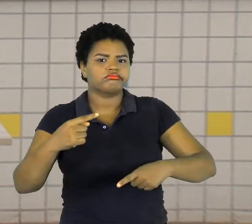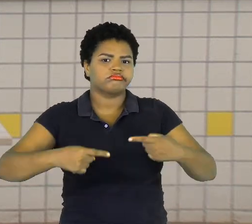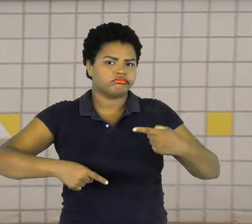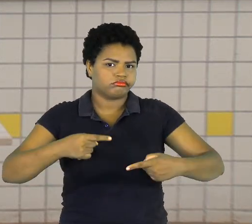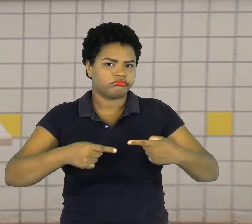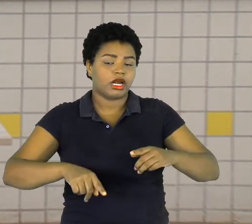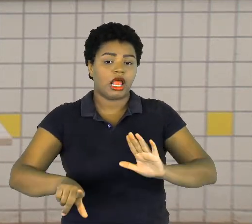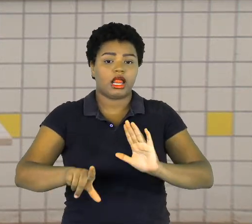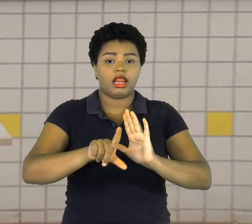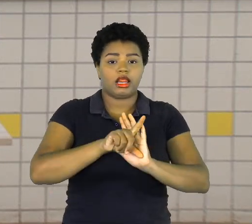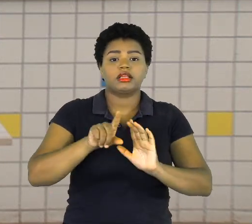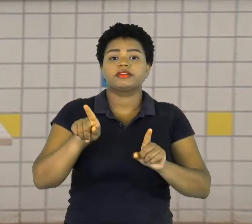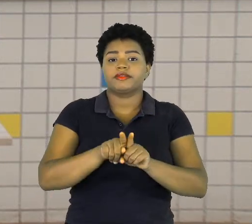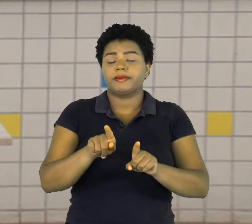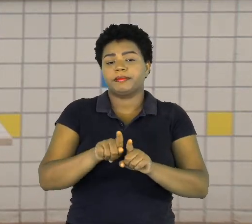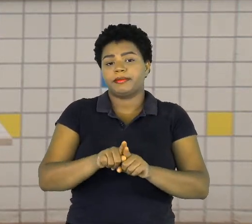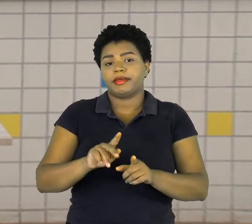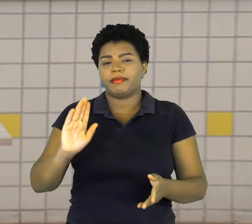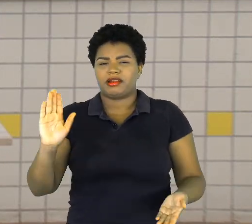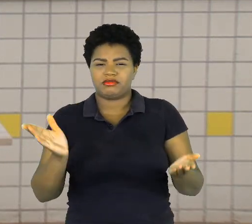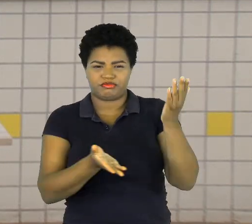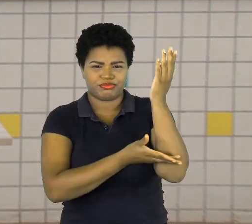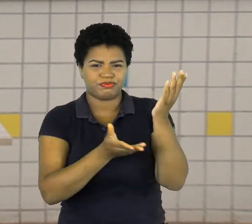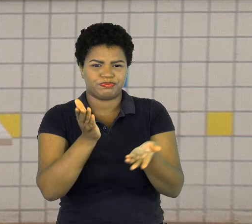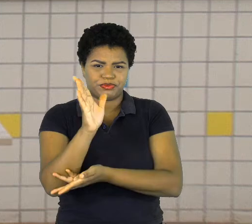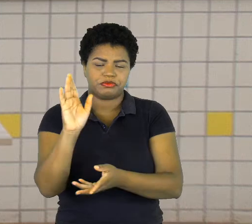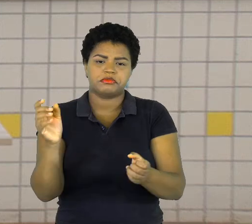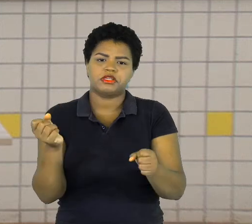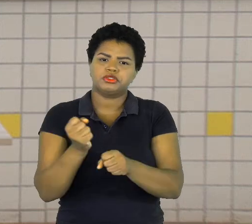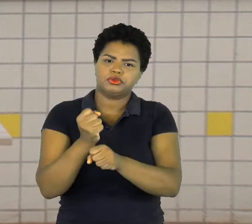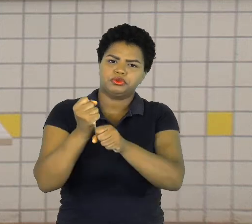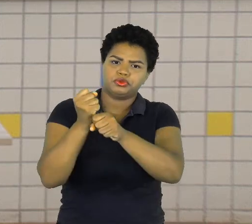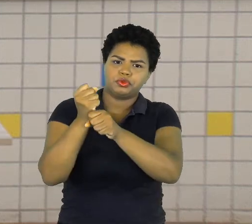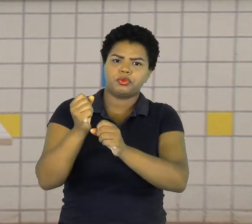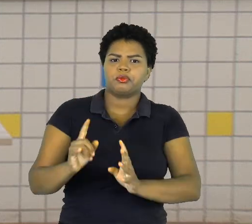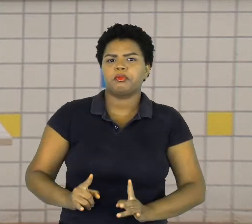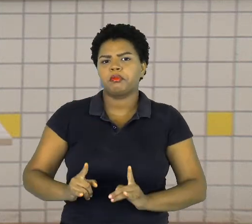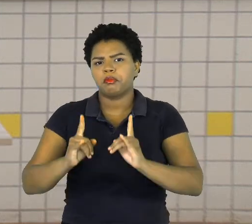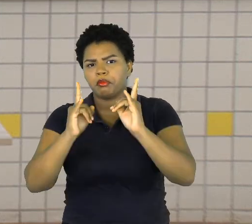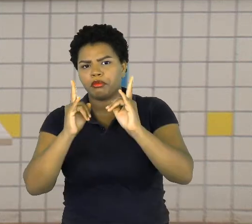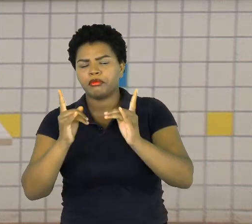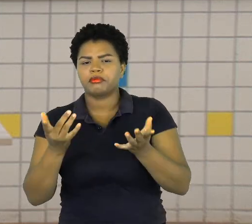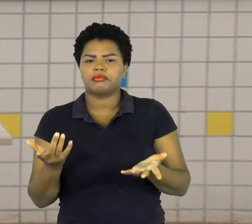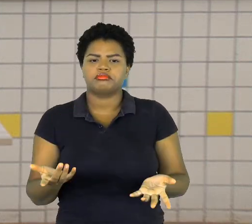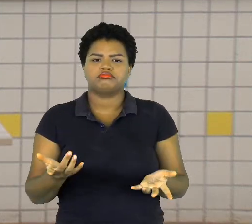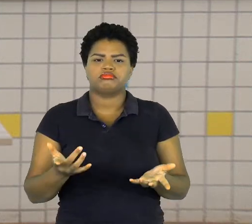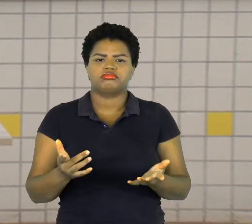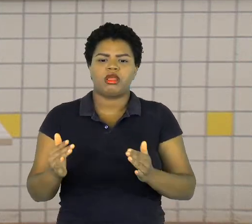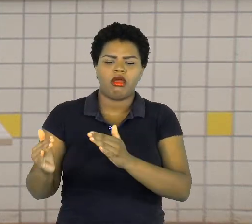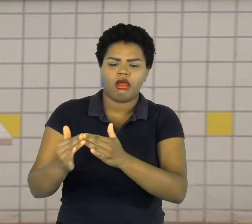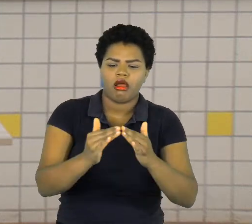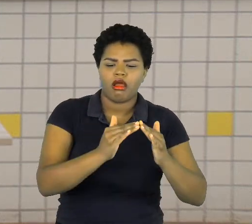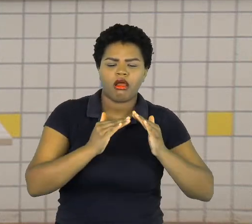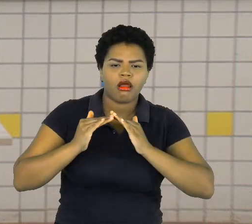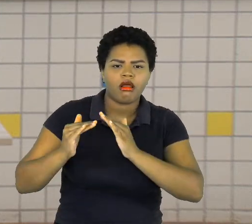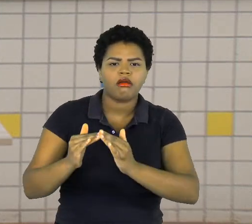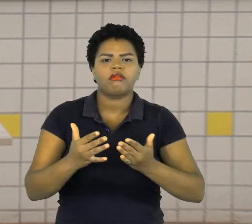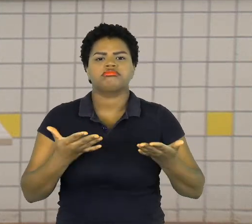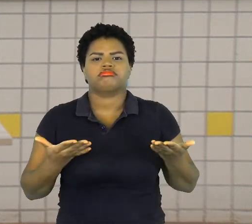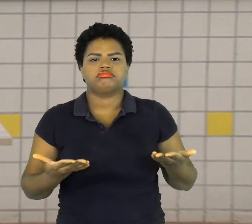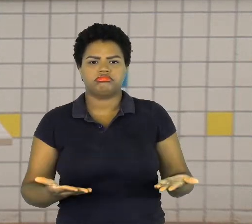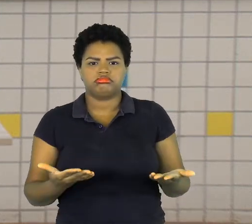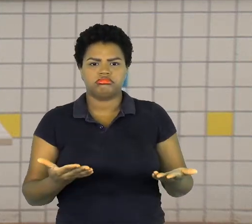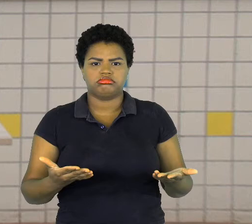para desmatar, para construir um prédio, para construir um loteamento, né? Quais